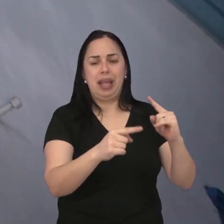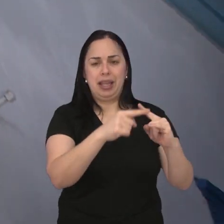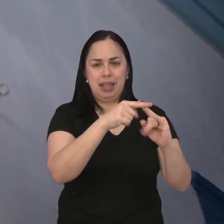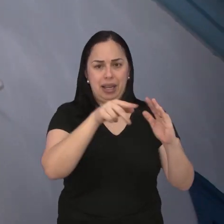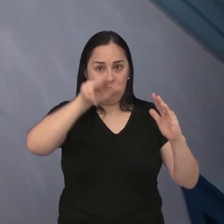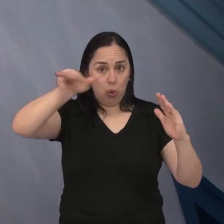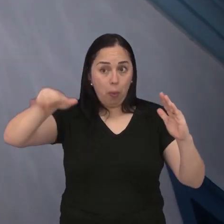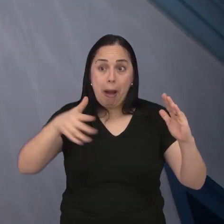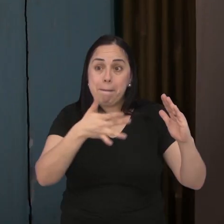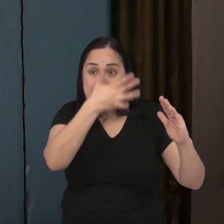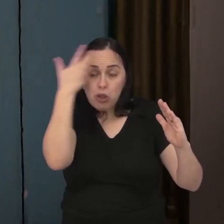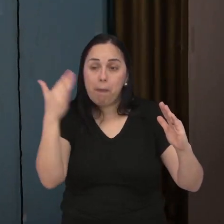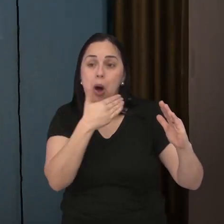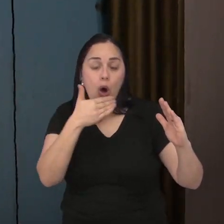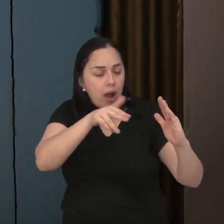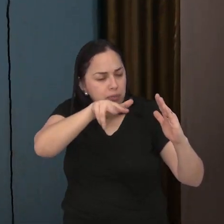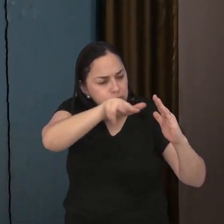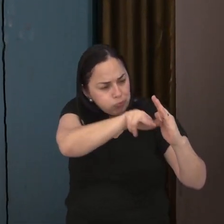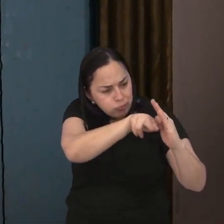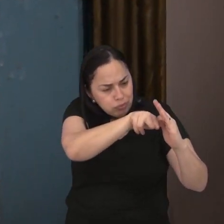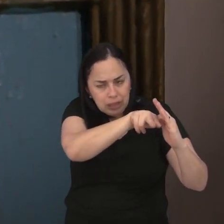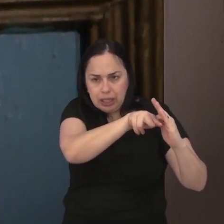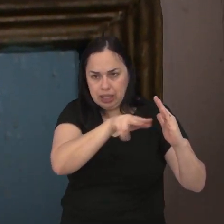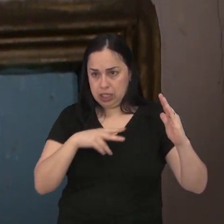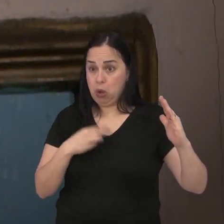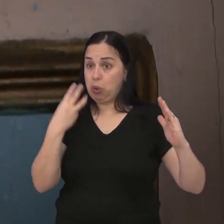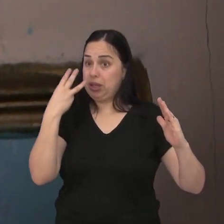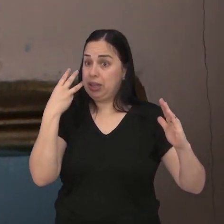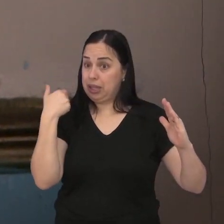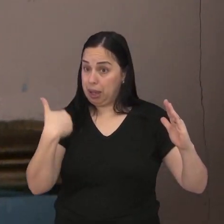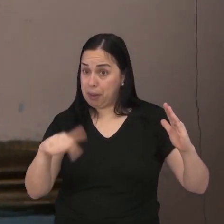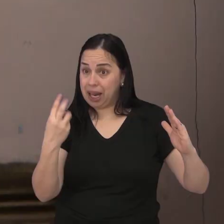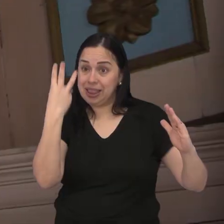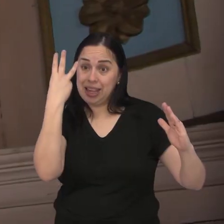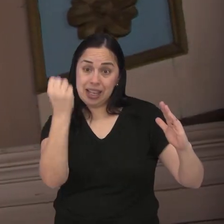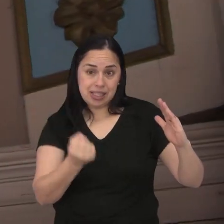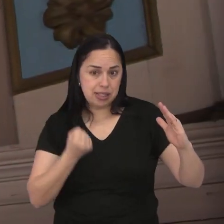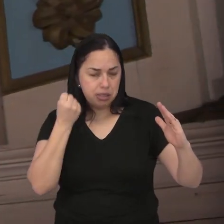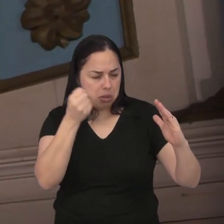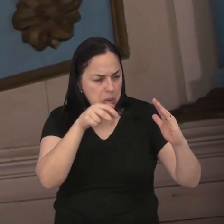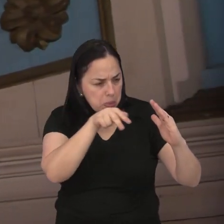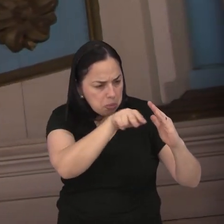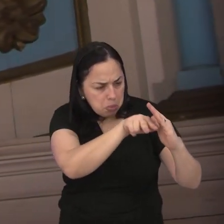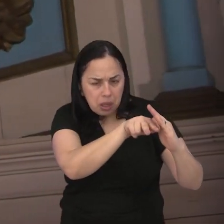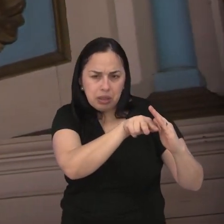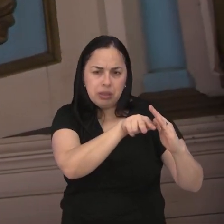dentro daquela igreja, acho que uns 3 anos, trabalhando ali dentro. Não era nem